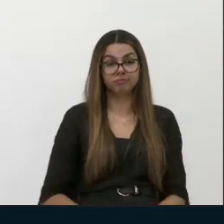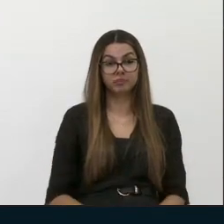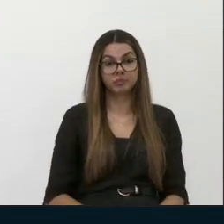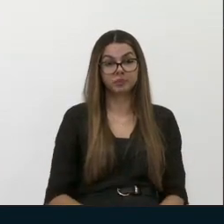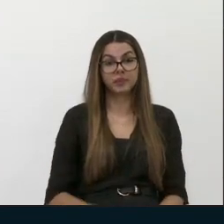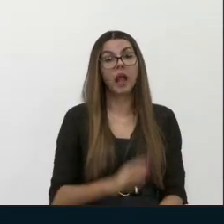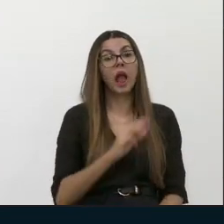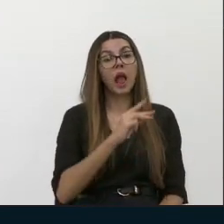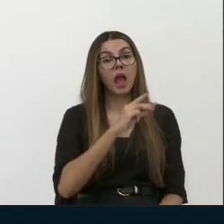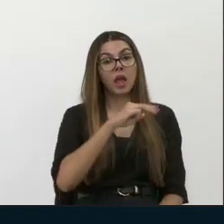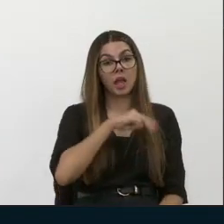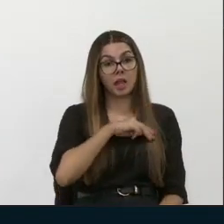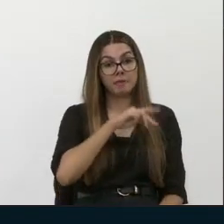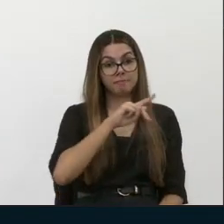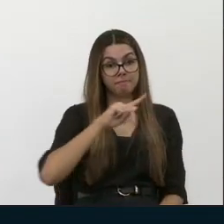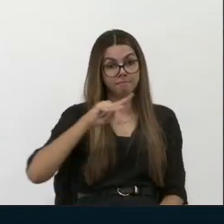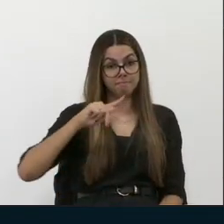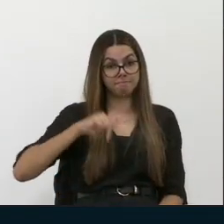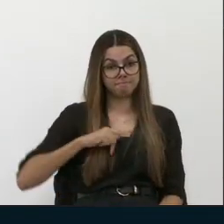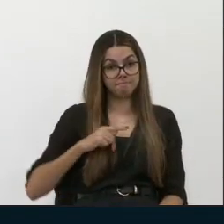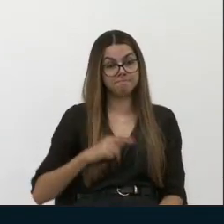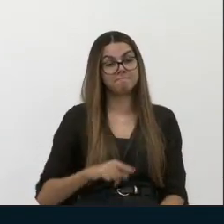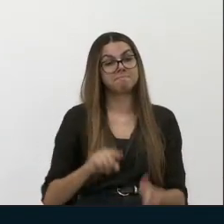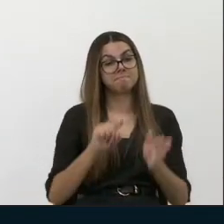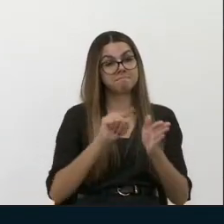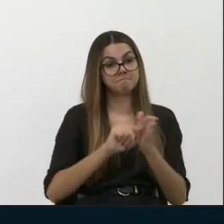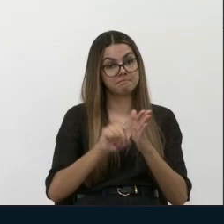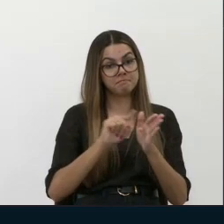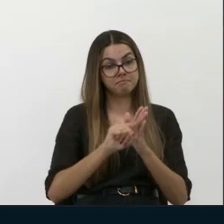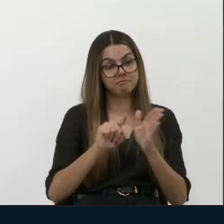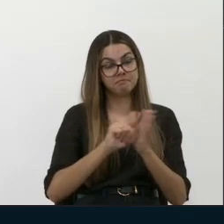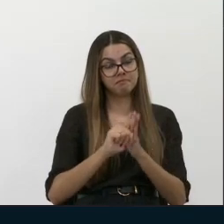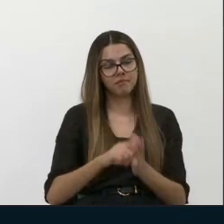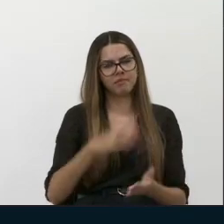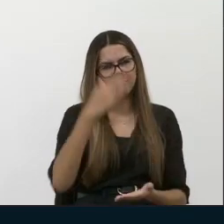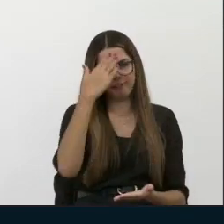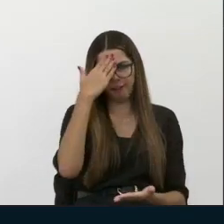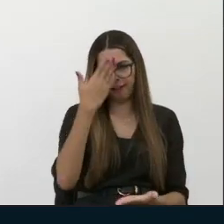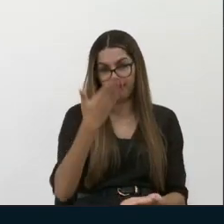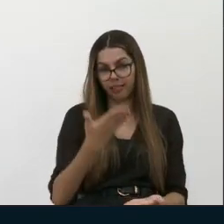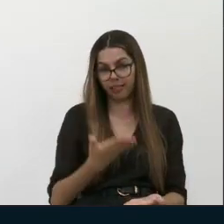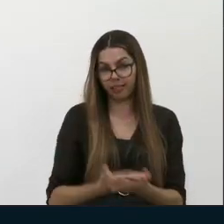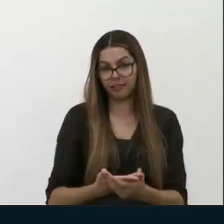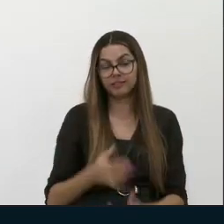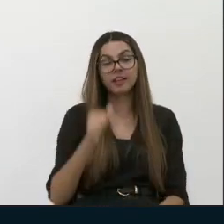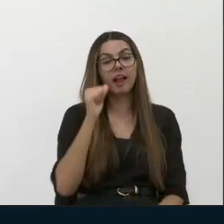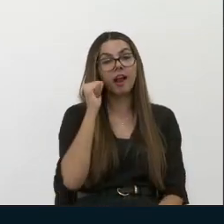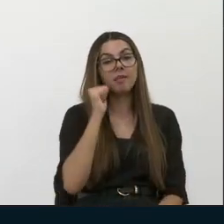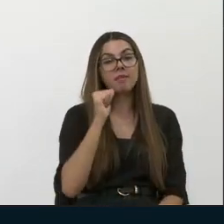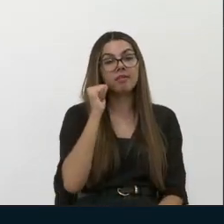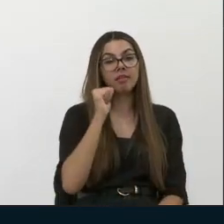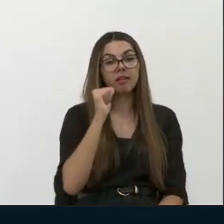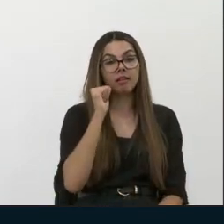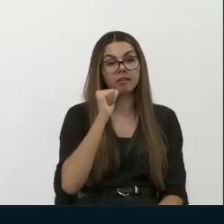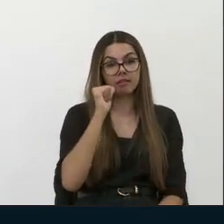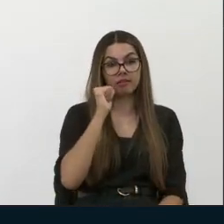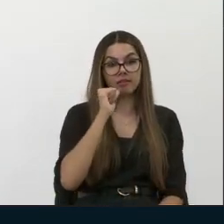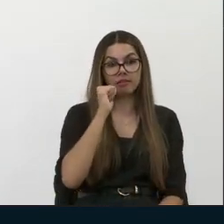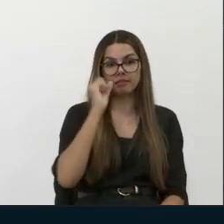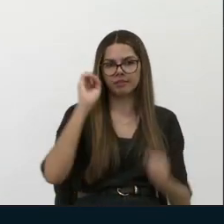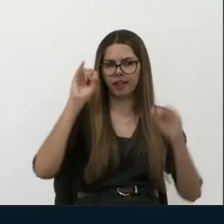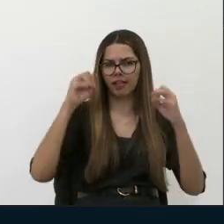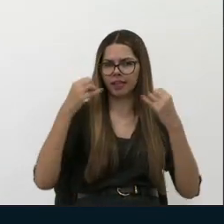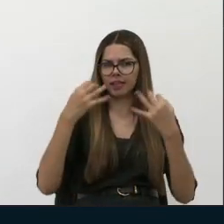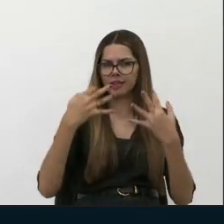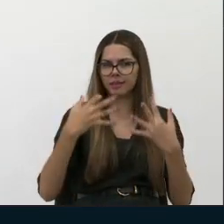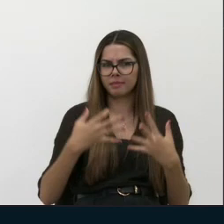o... E você acredita que essa mulher teve essa capacidade? Ela não explica o que ela faz